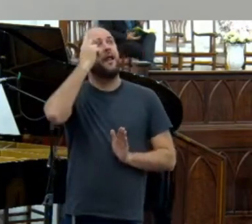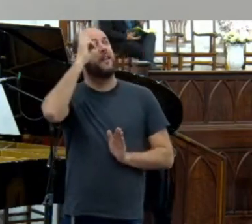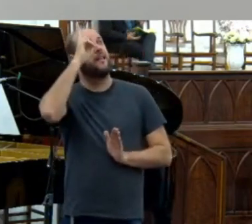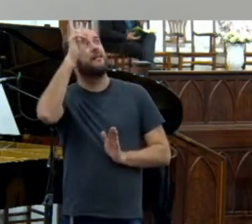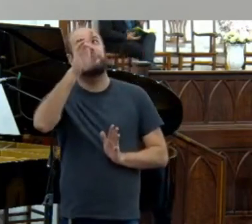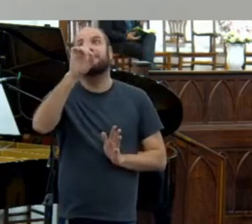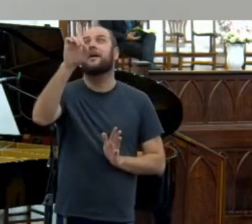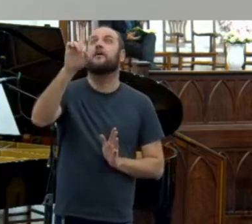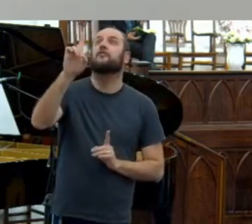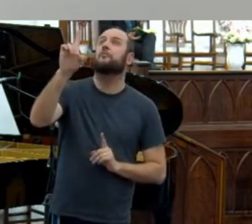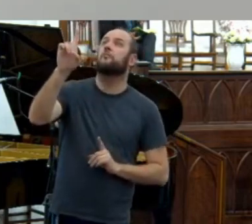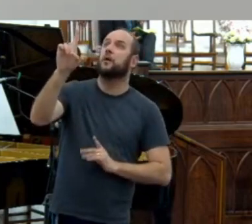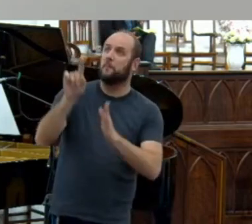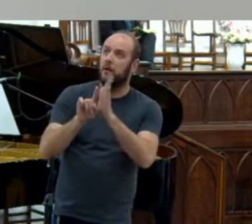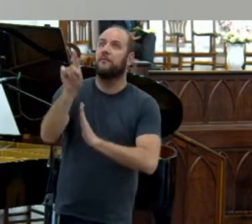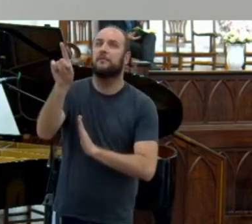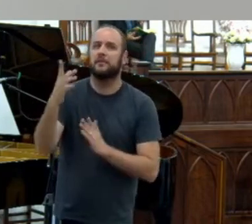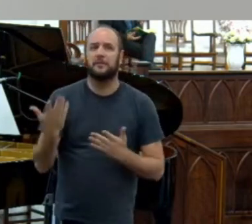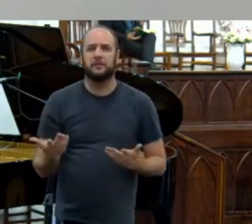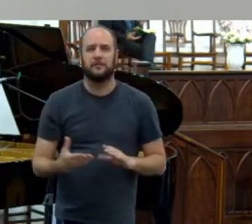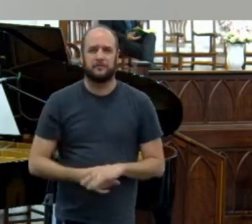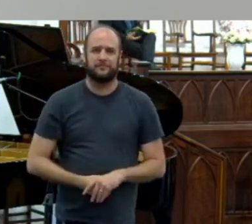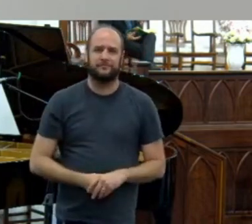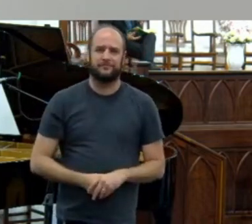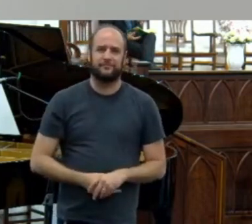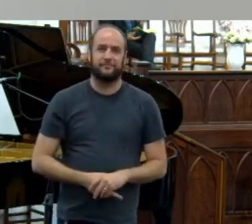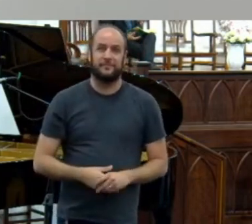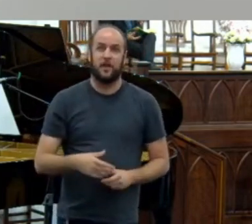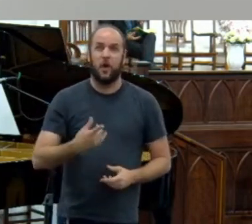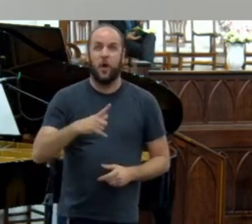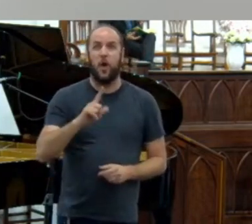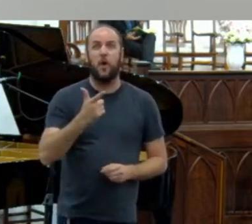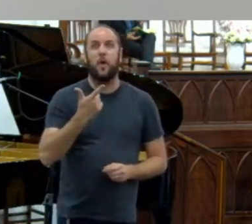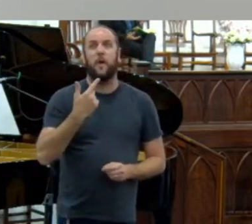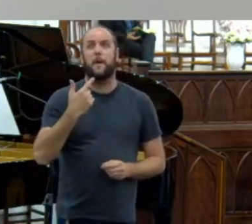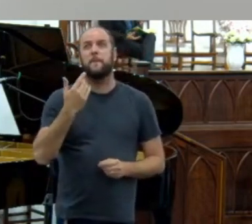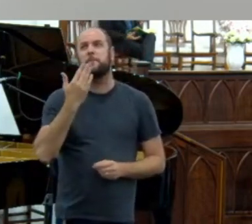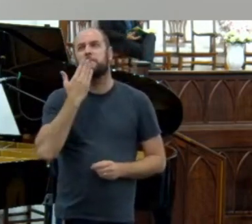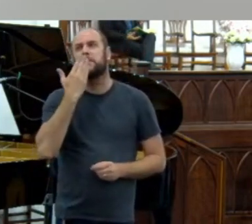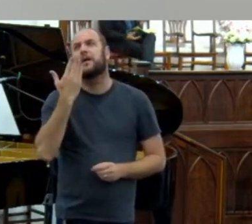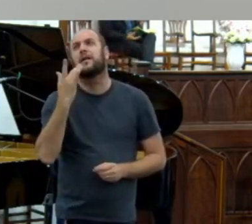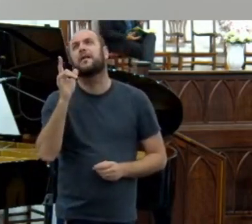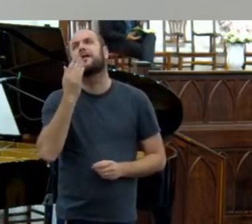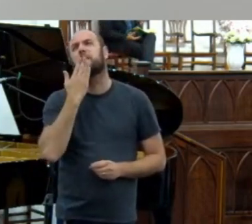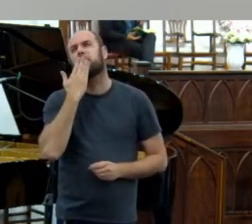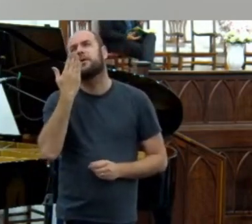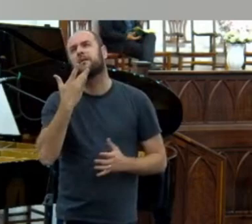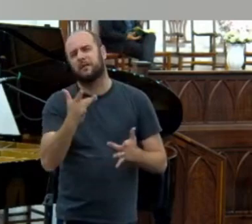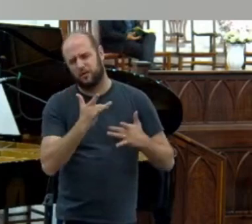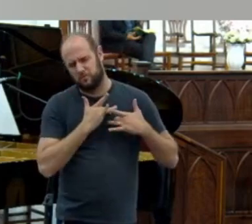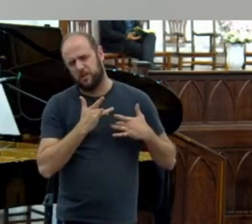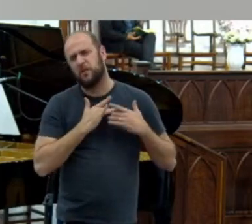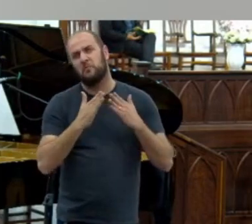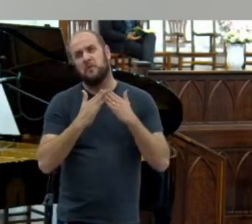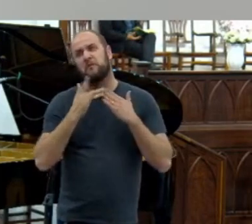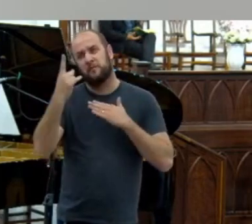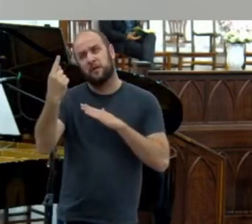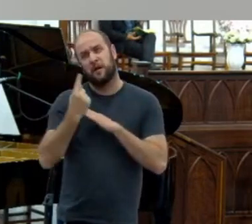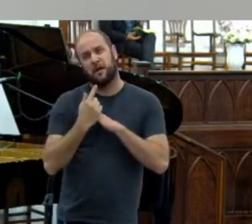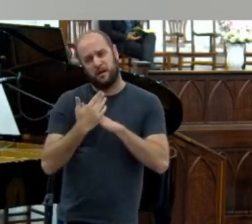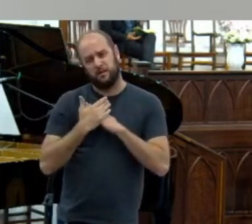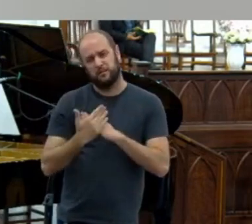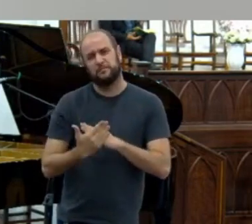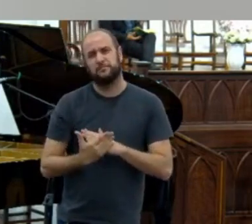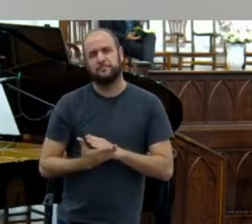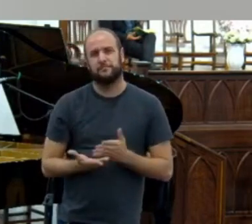mim. Quando nenhum homem ajuda você, você fala: ó Senhor, tem compaixão de mim. Ó Senhor, me ajuda.